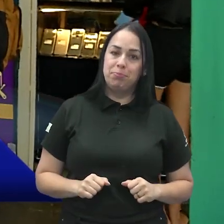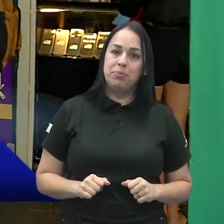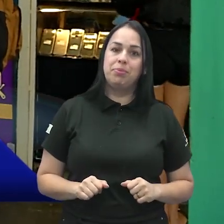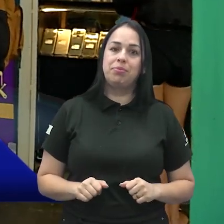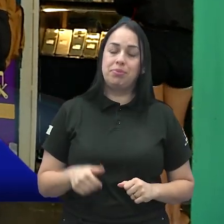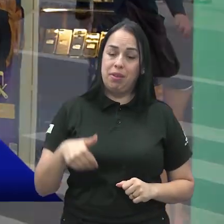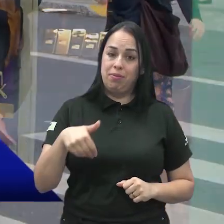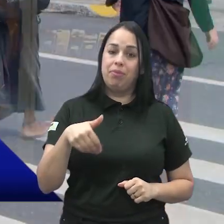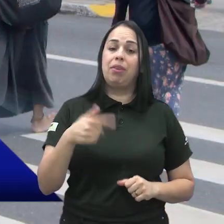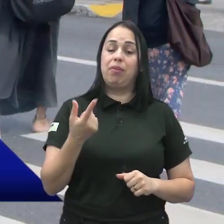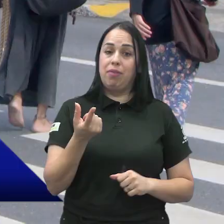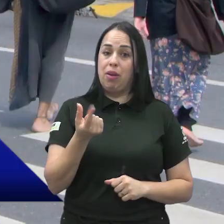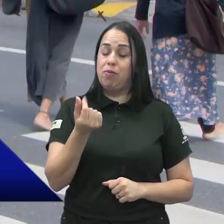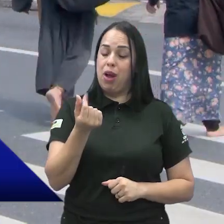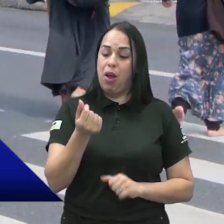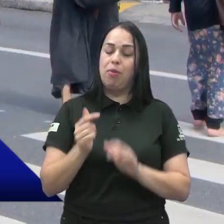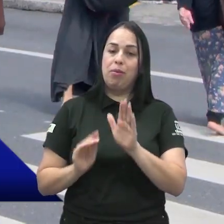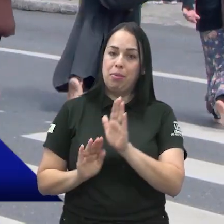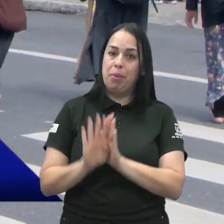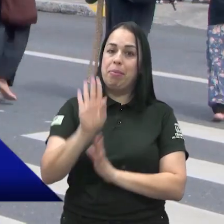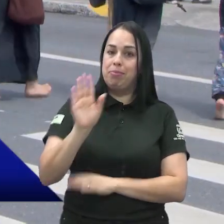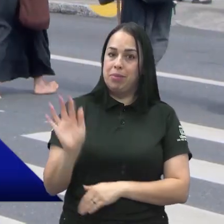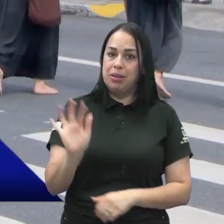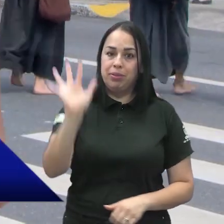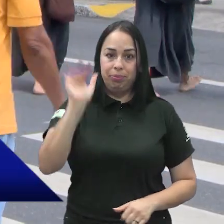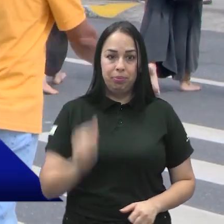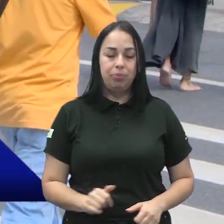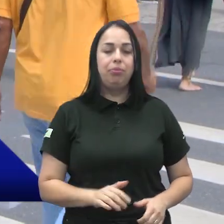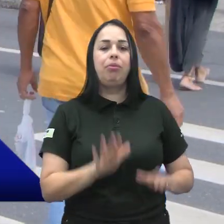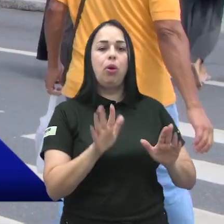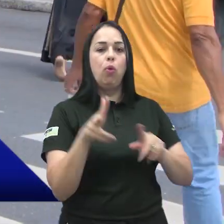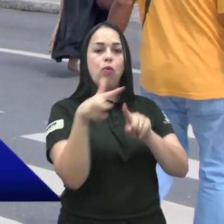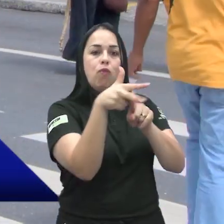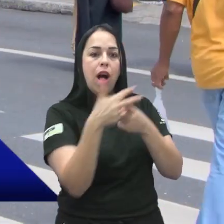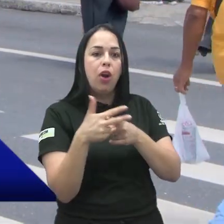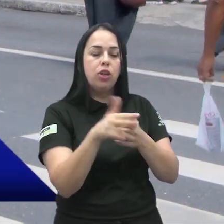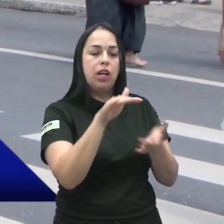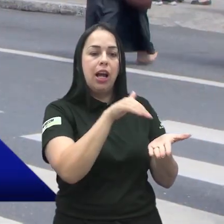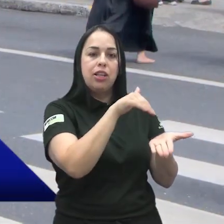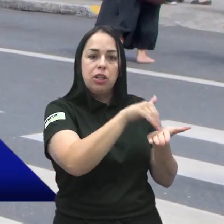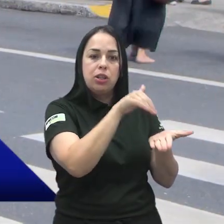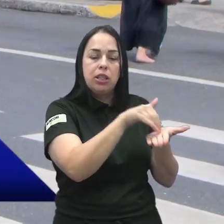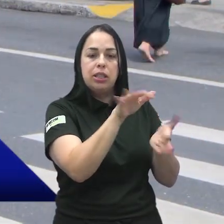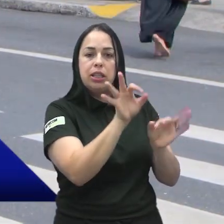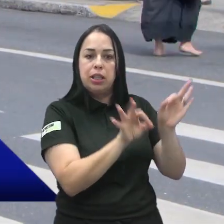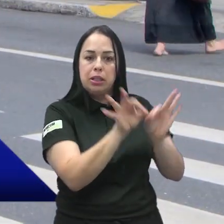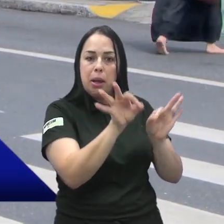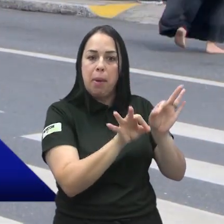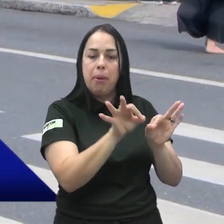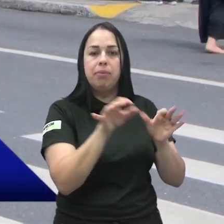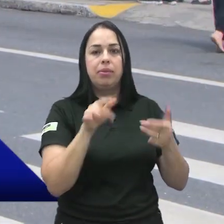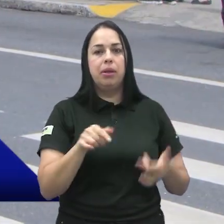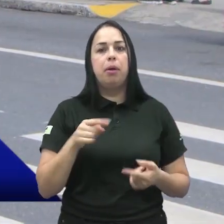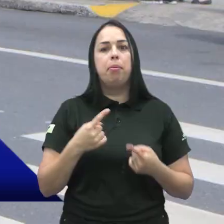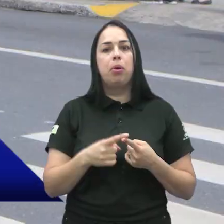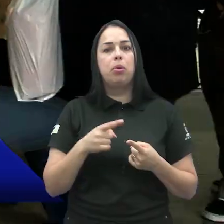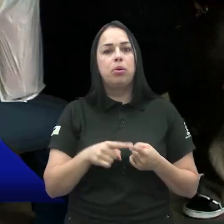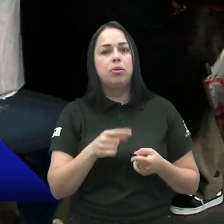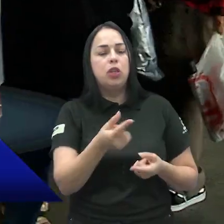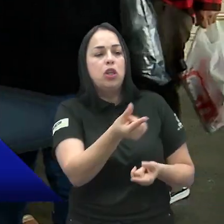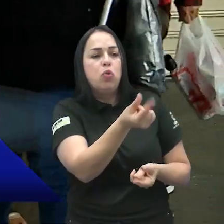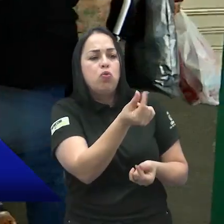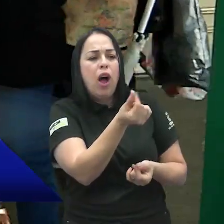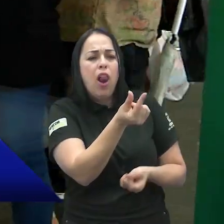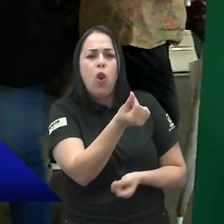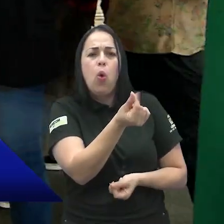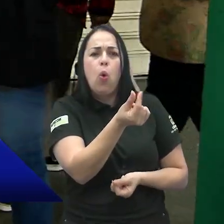dos Campos vai subir. Foi um reajuste aprovado pelo Conselho de Mobilidade Urbana, que, segundo a Prefeitura de São José dos Campos, leva em conta o